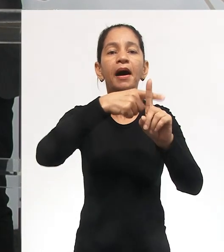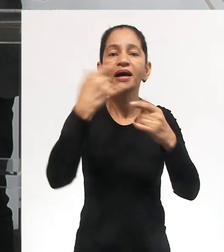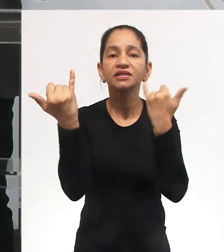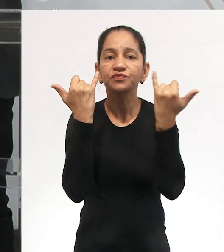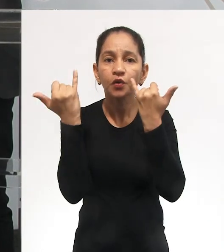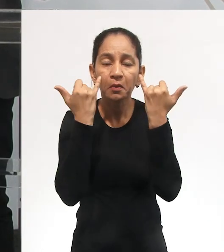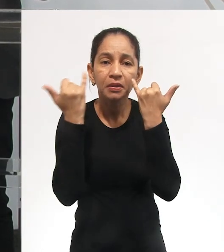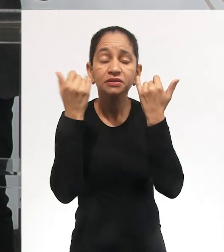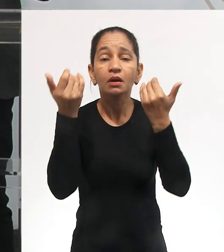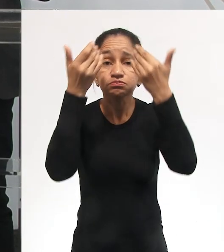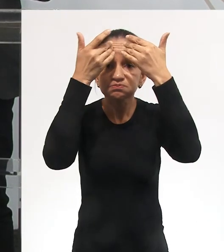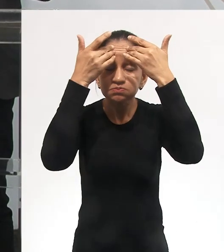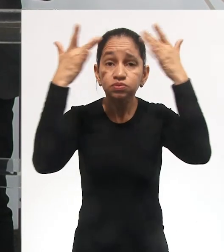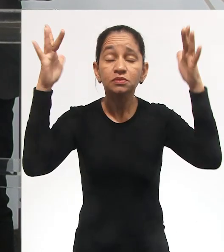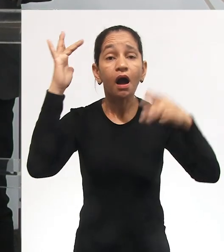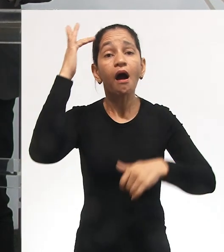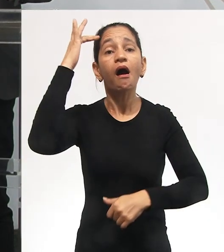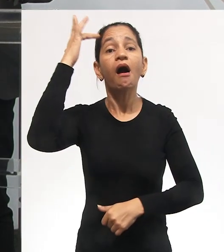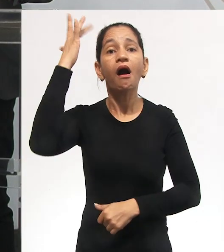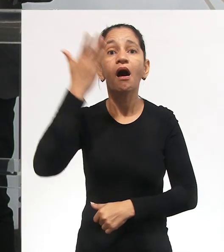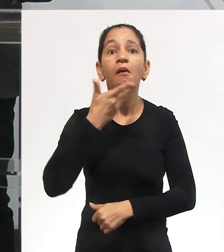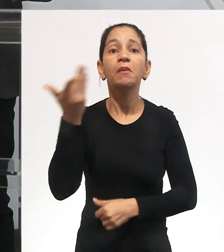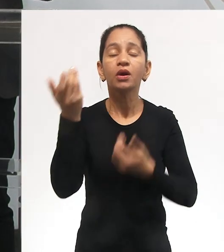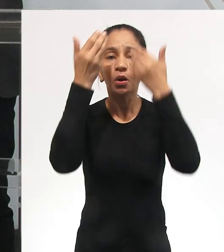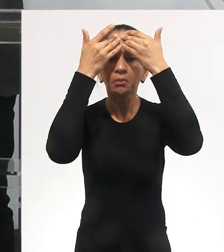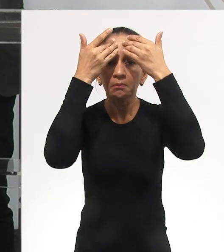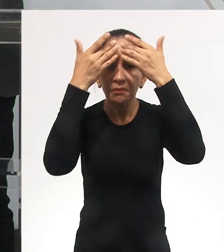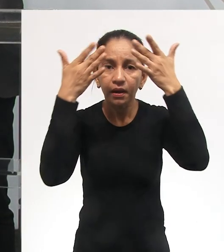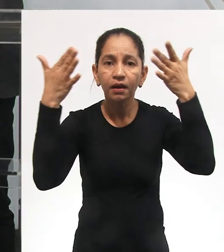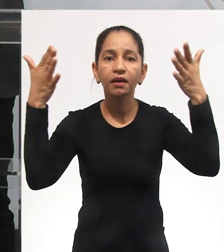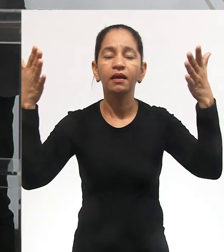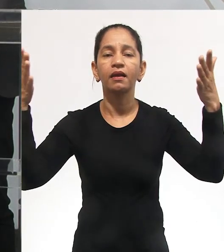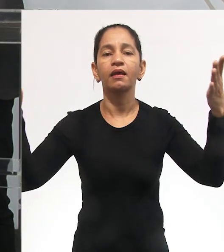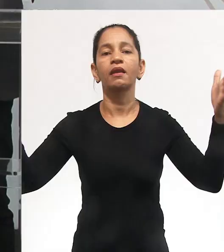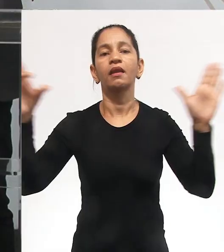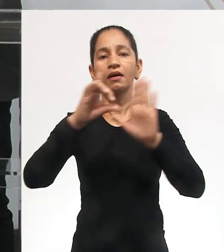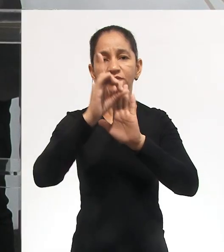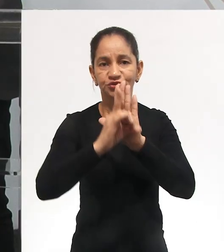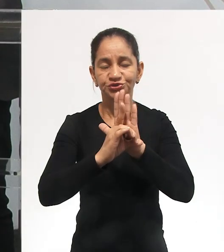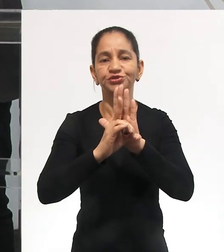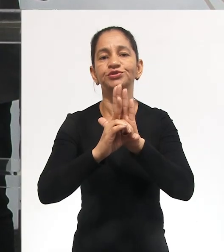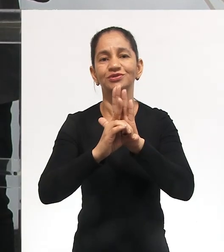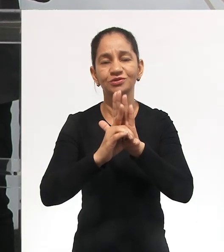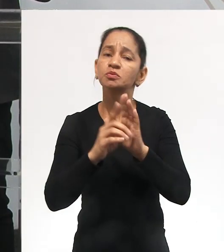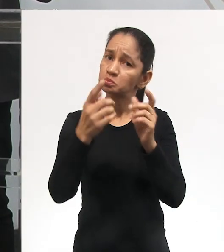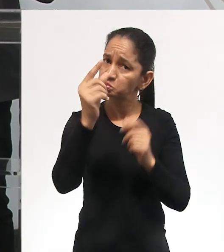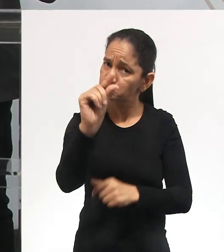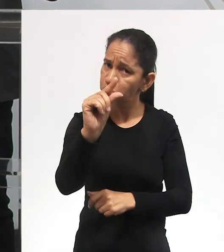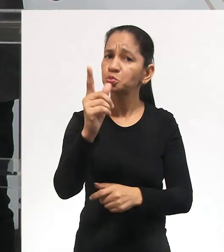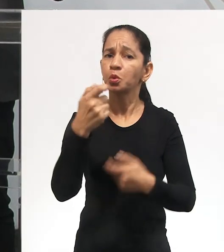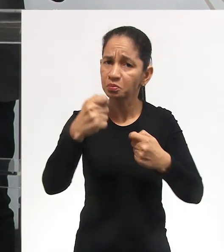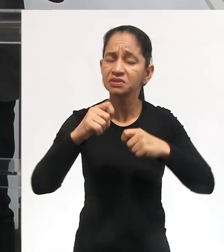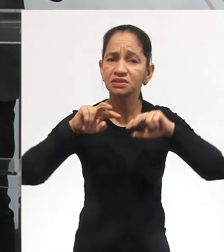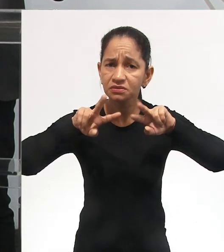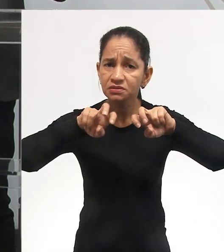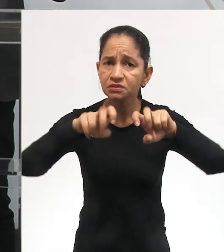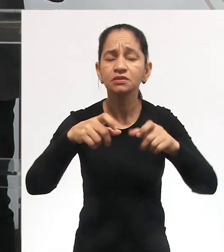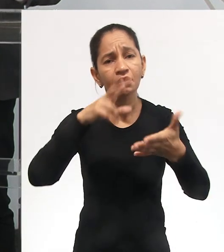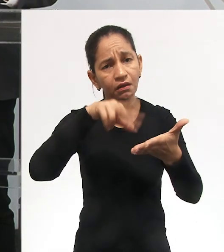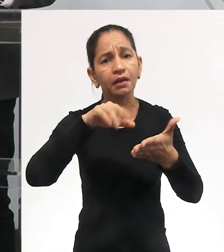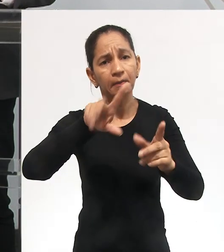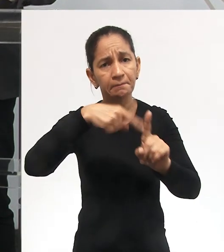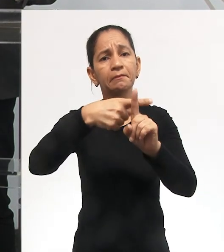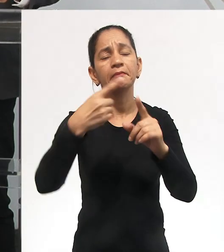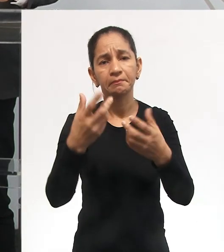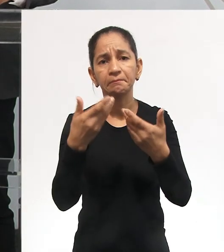né, informações mais detalhadas sobre o nosso conteúdo. Tá? Então a gente está indo lá no direito administrativo beber um pouquinho dessa fonte para que a gente consiga desenvolver